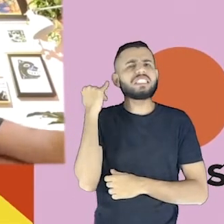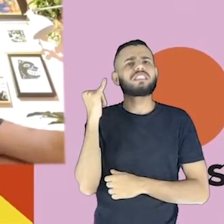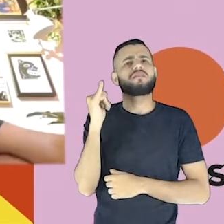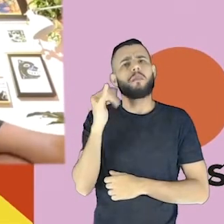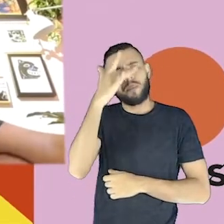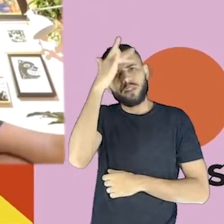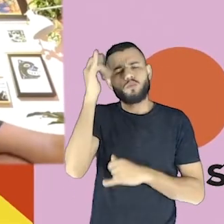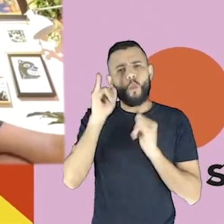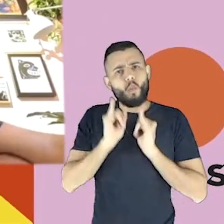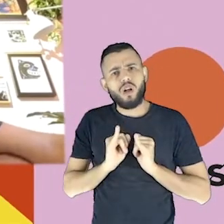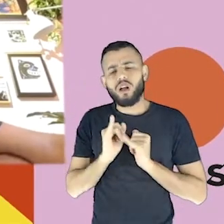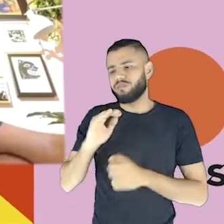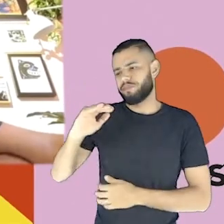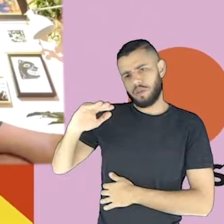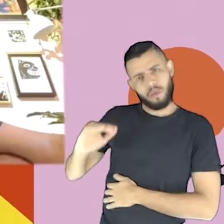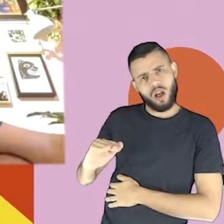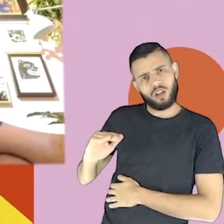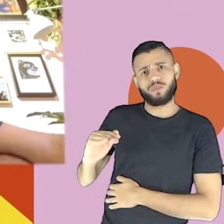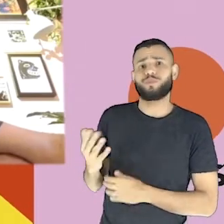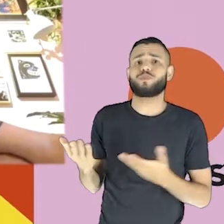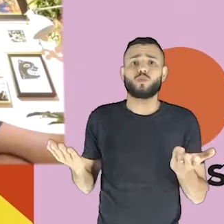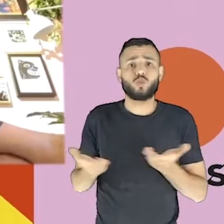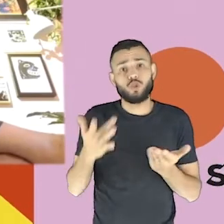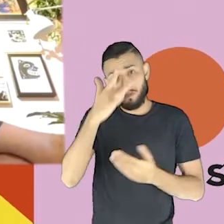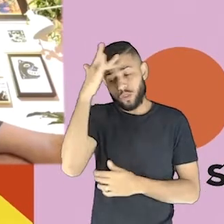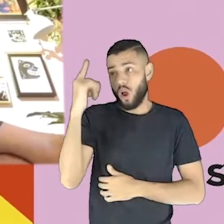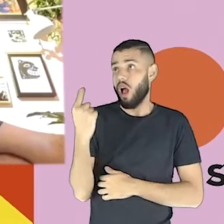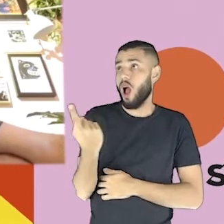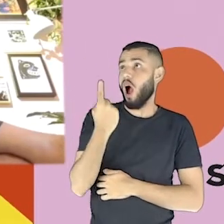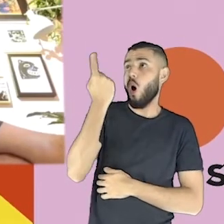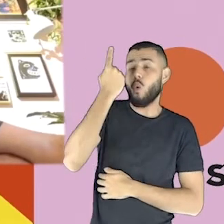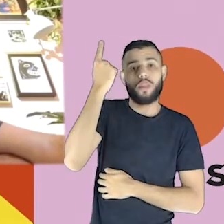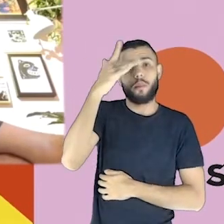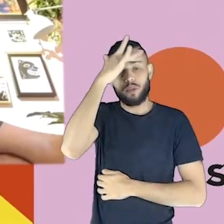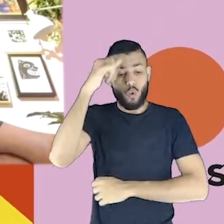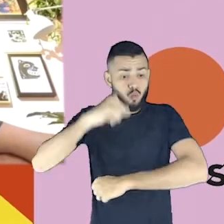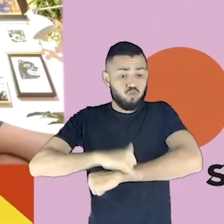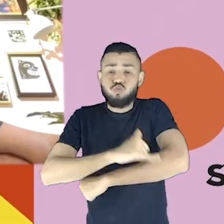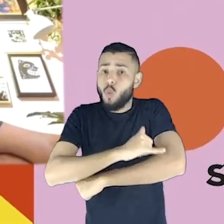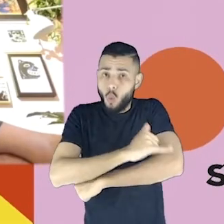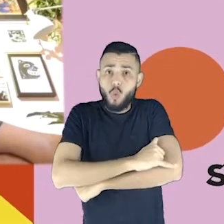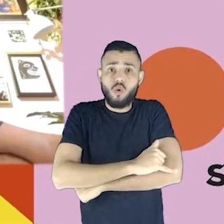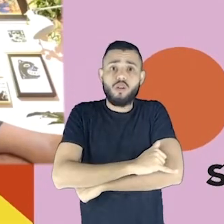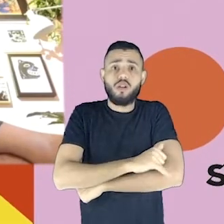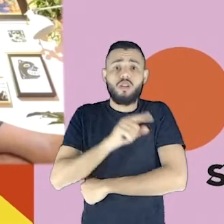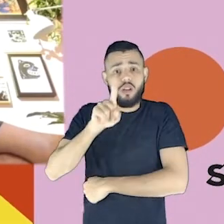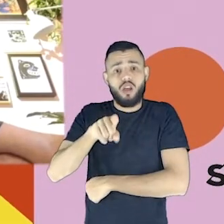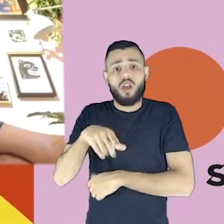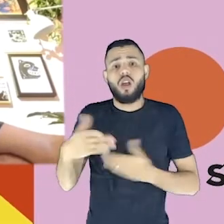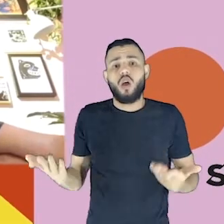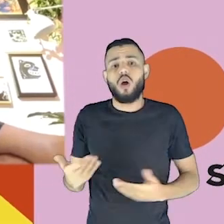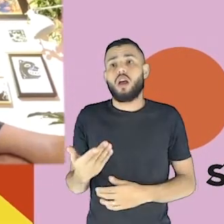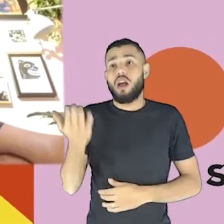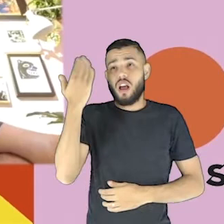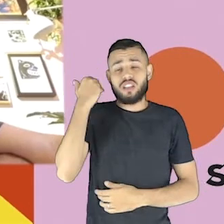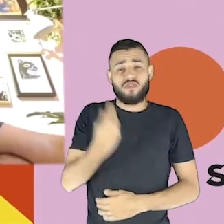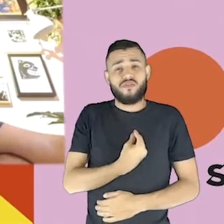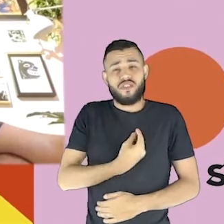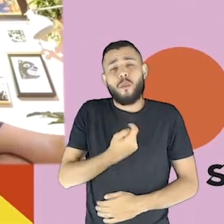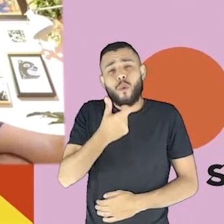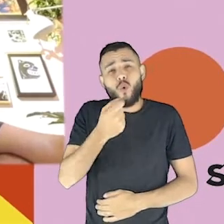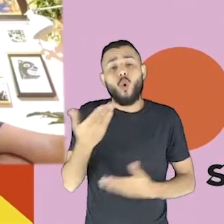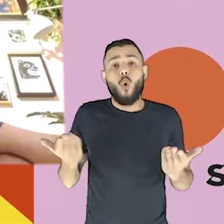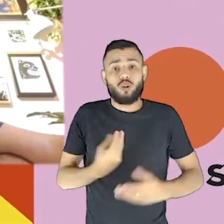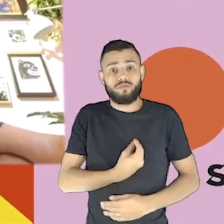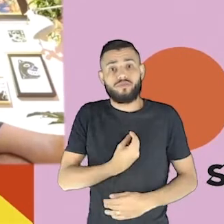mais magras, antes as pessoas eram mais baixas. Hoje as pessoas são mais altas, hoje as pessoas são mais gordas. Né? Antes se vivia menos, hoje se vive